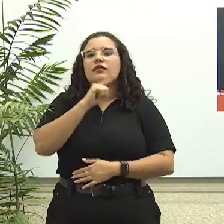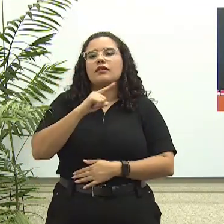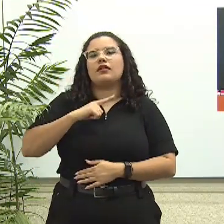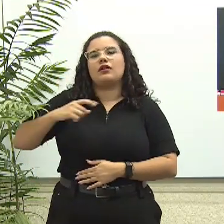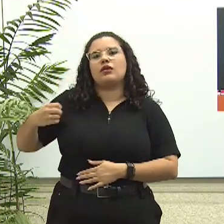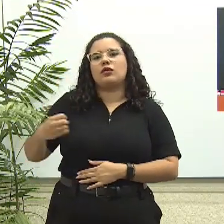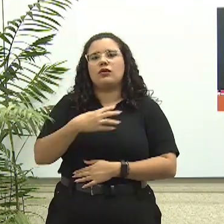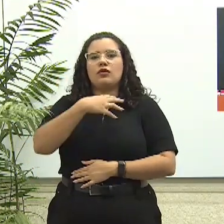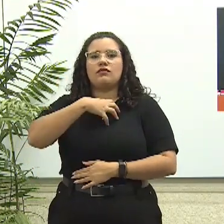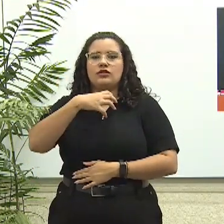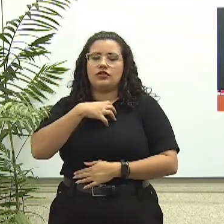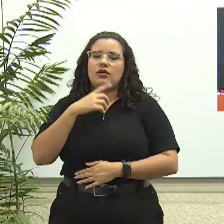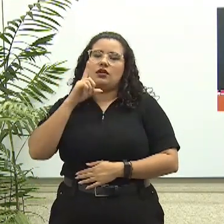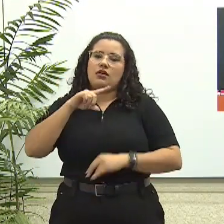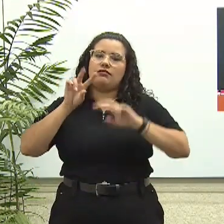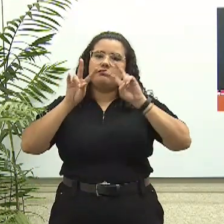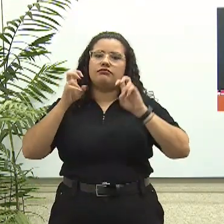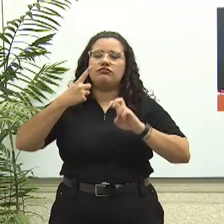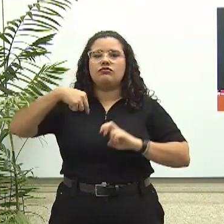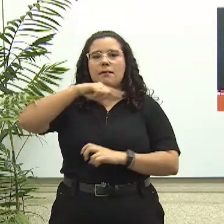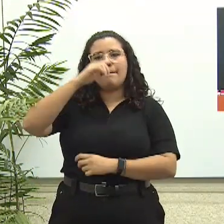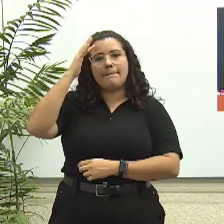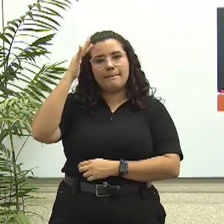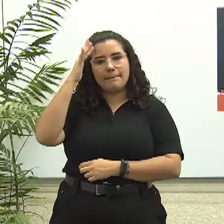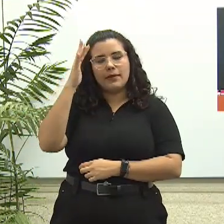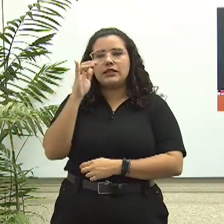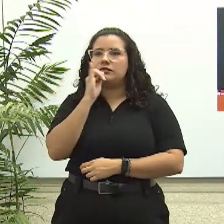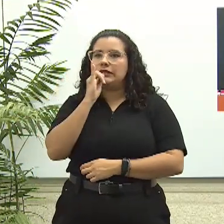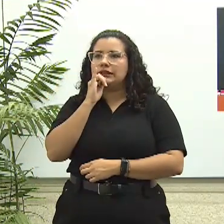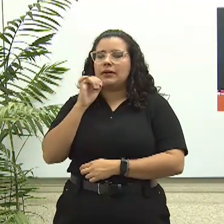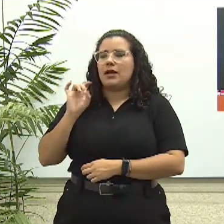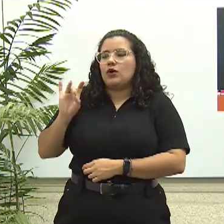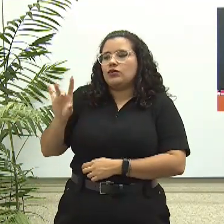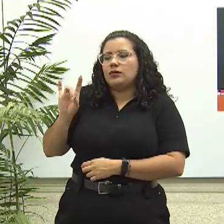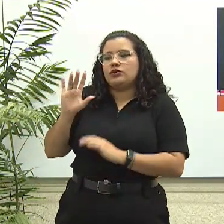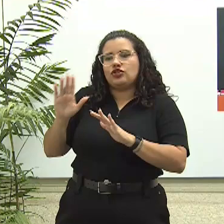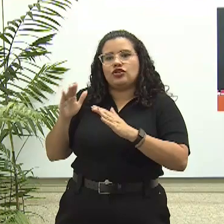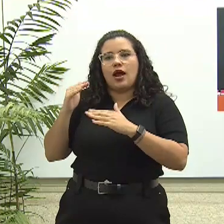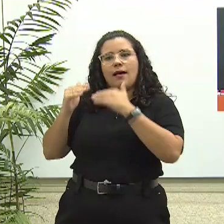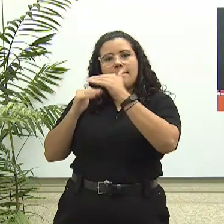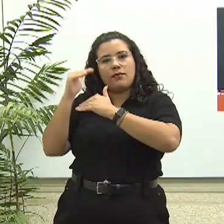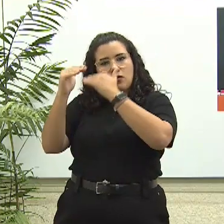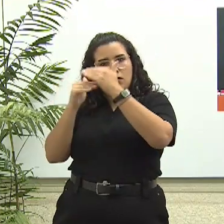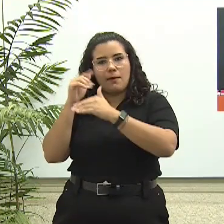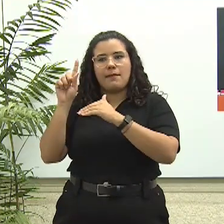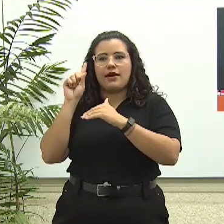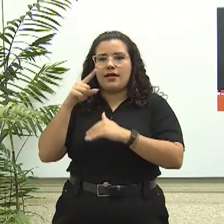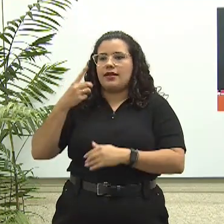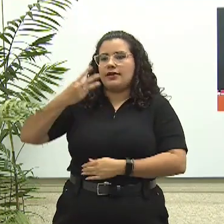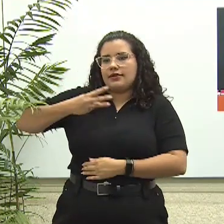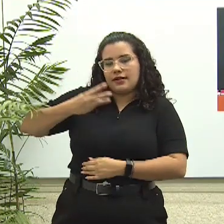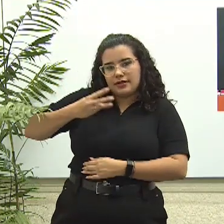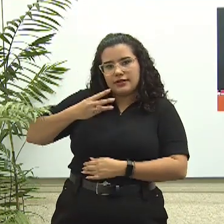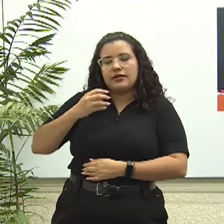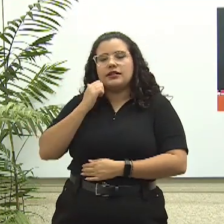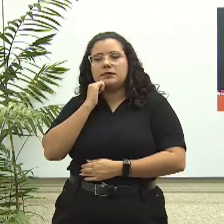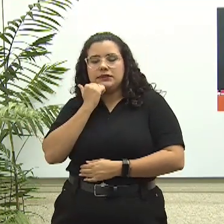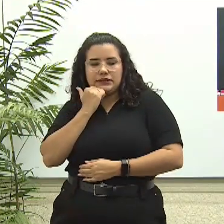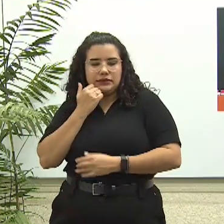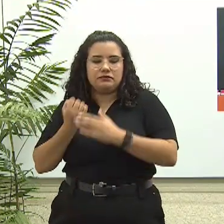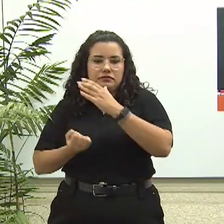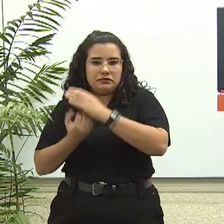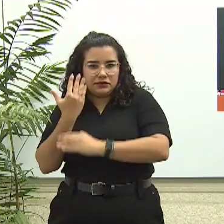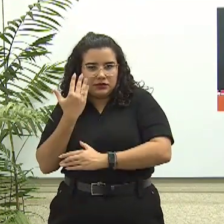elemento que vai trazer questões pra gente pensar né a gente sai de uma automação programada que foi próprio da terceira revolução técnico-científica